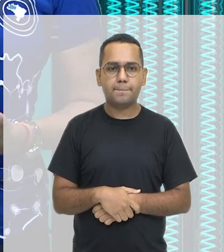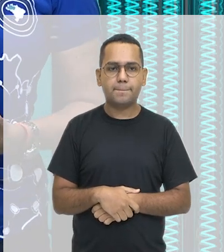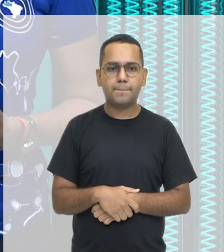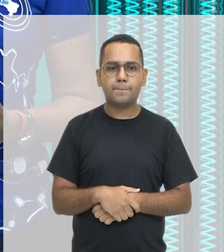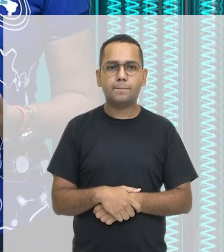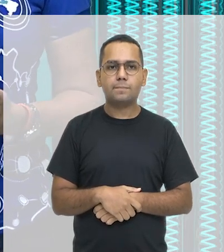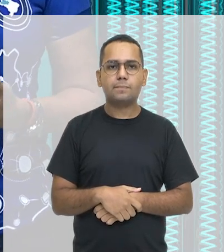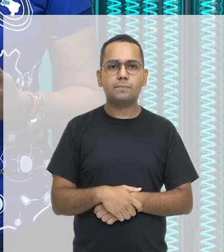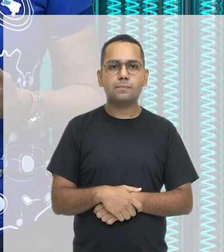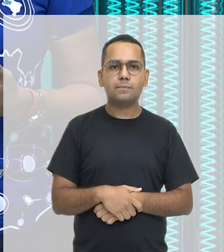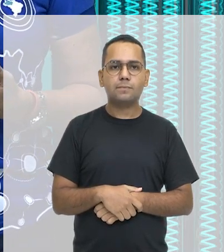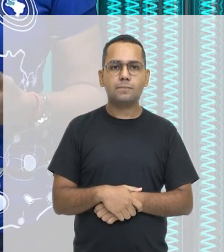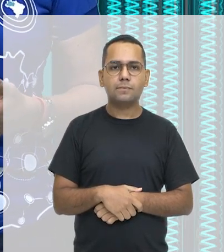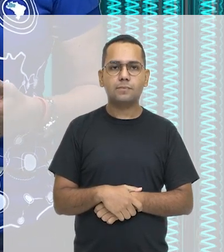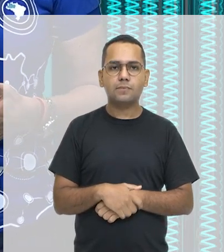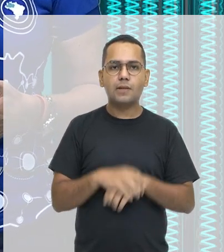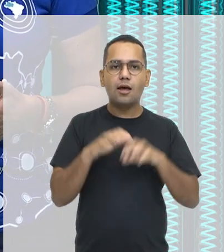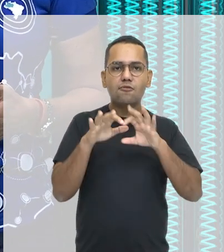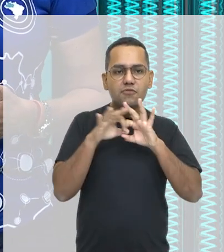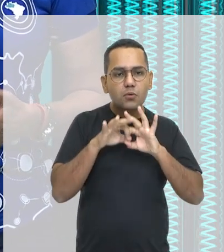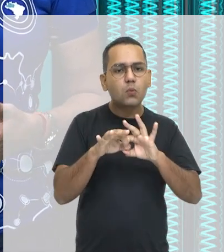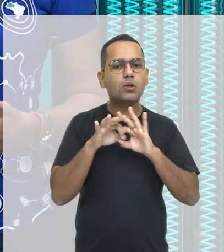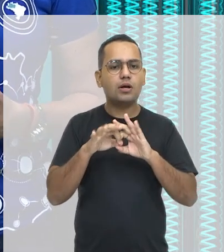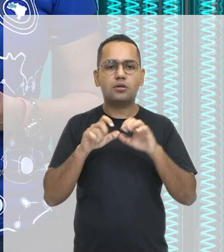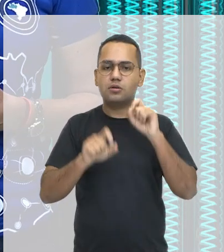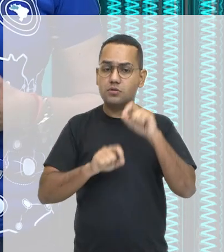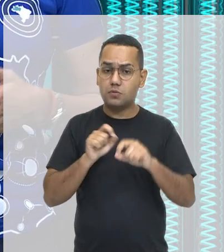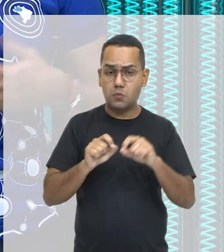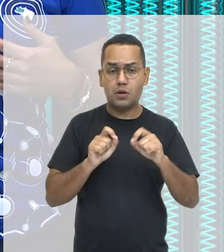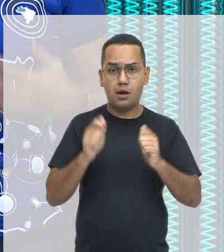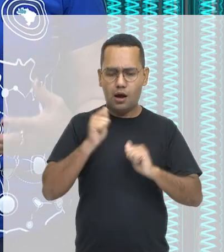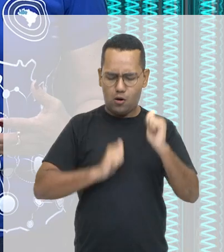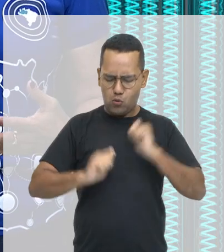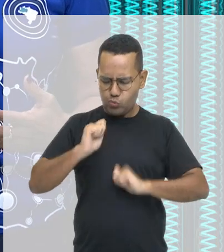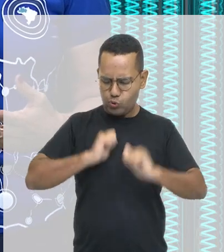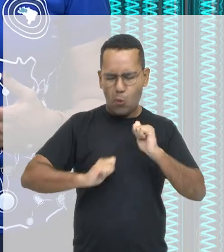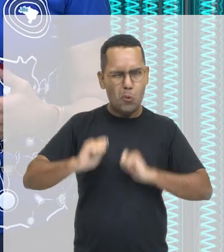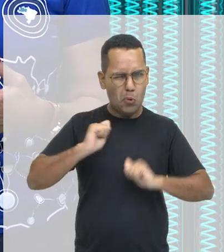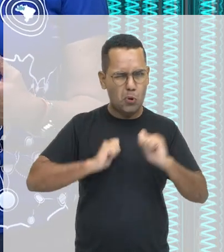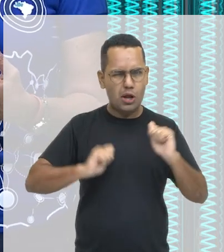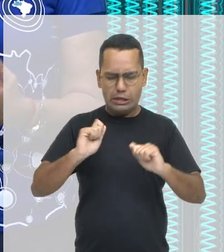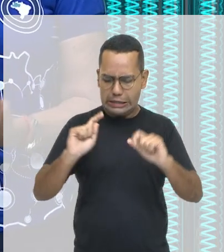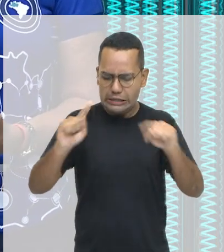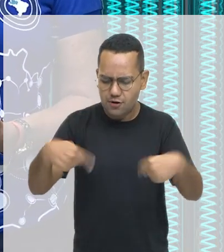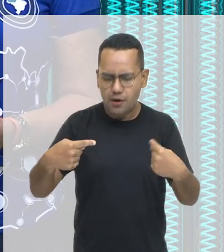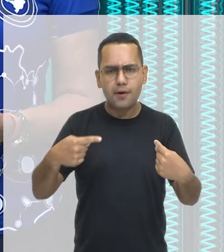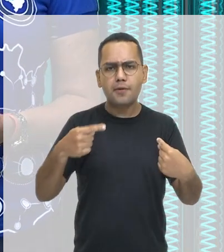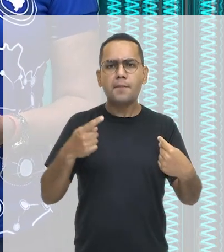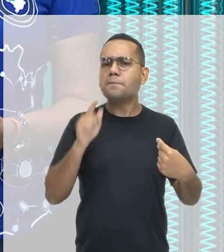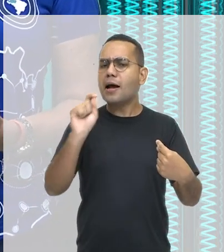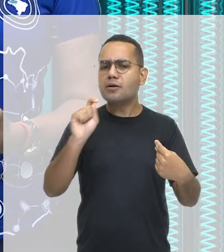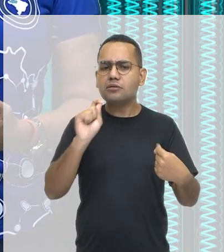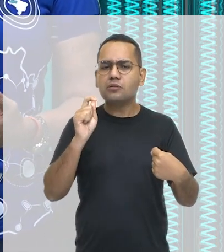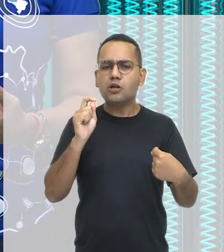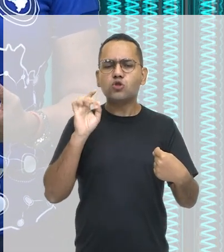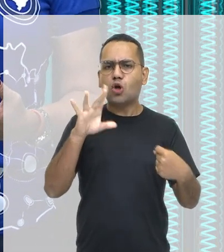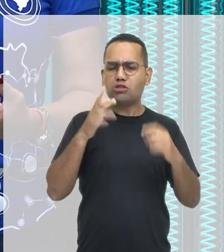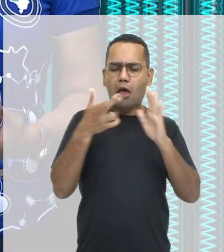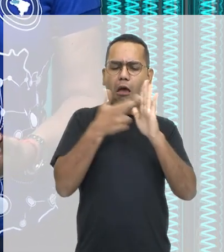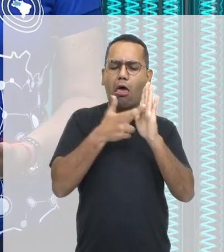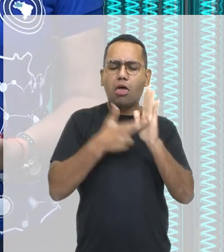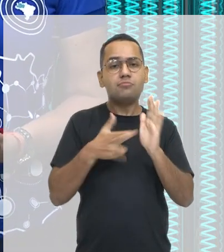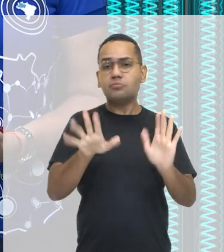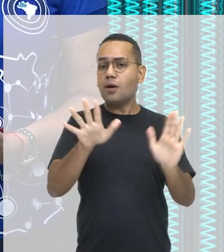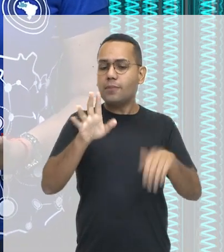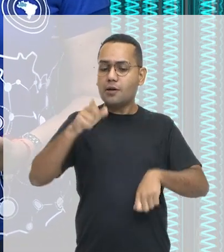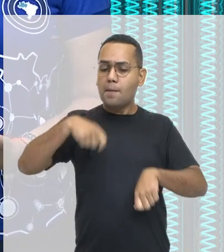uma prática que desafia os atores a saírem de suas zonas de conforto. Nesse contexto, os artistas